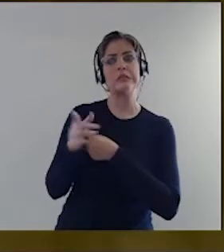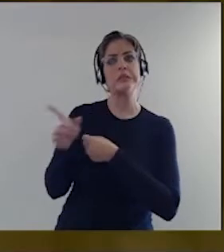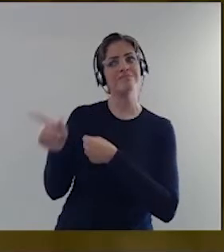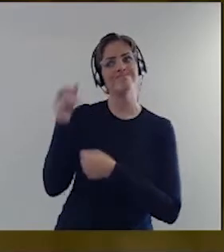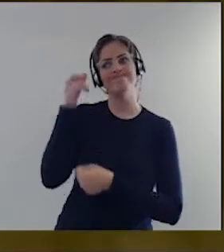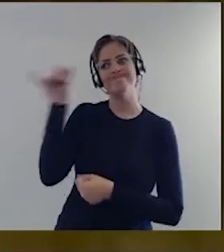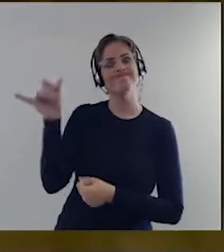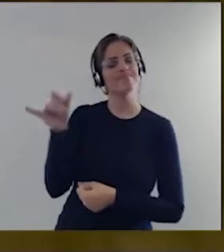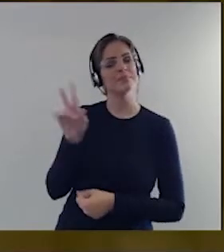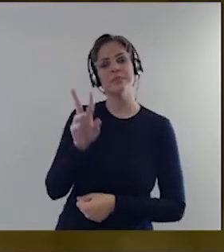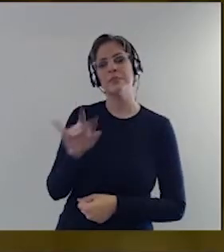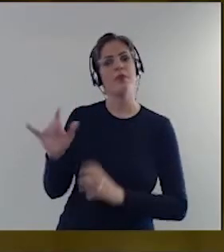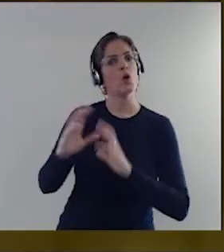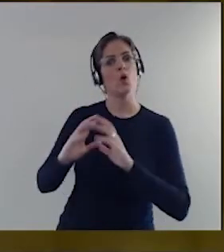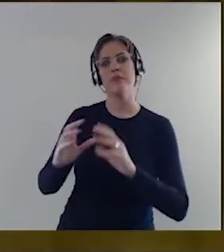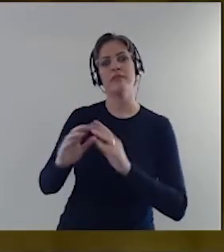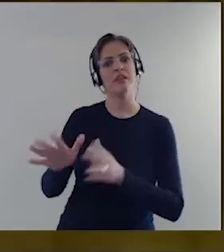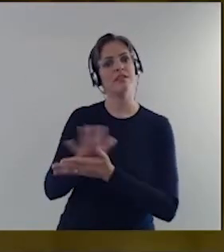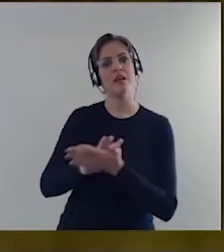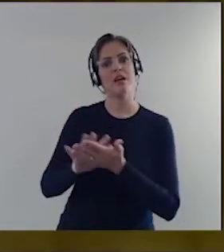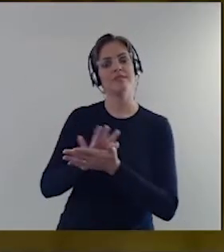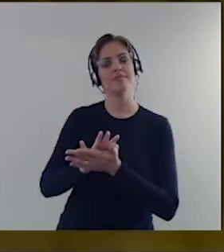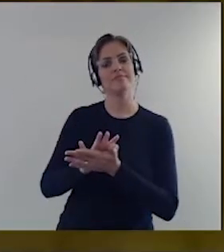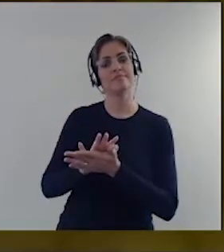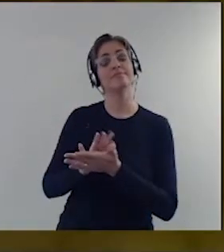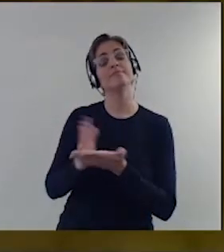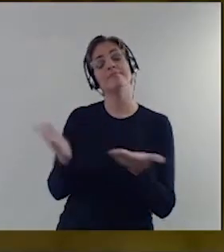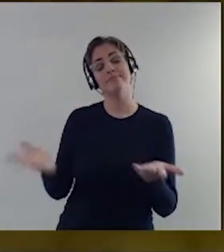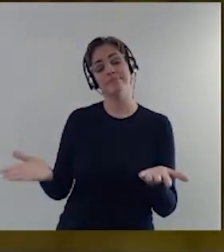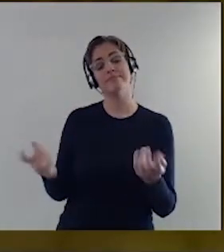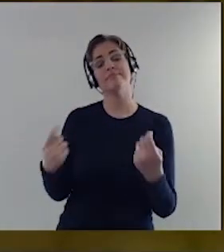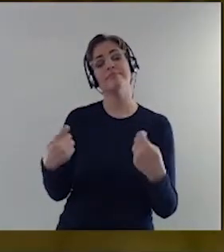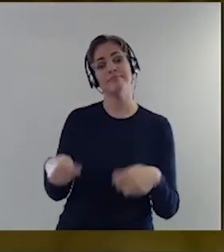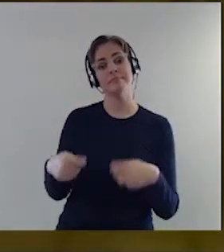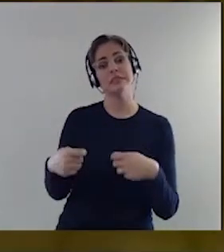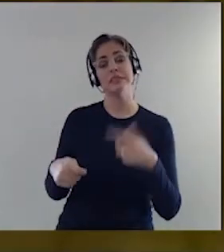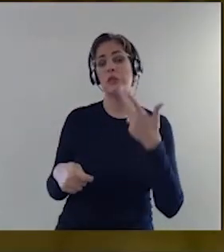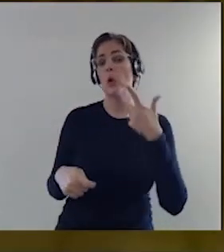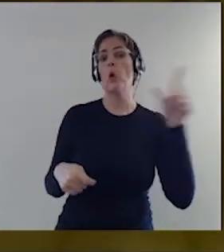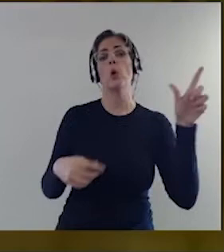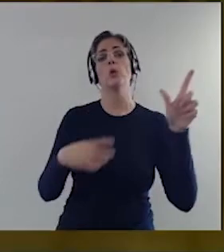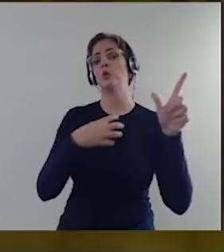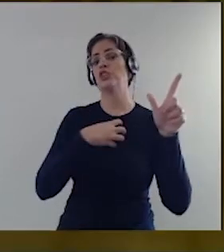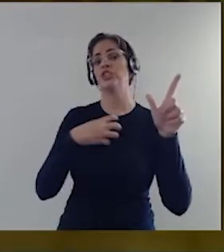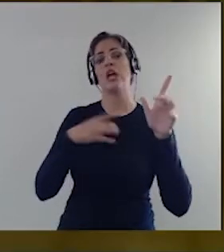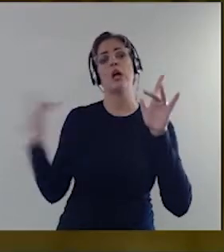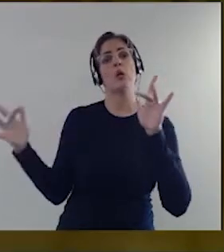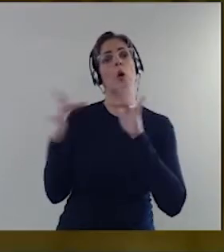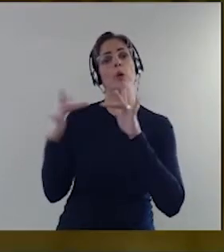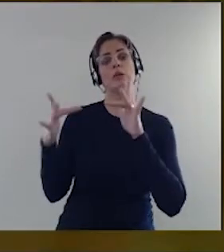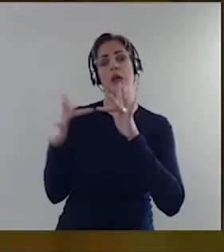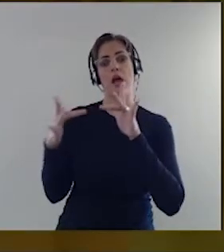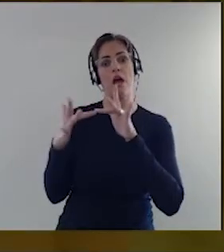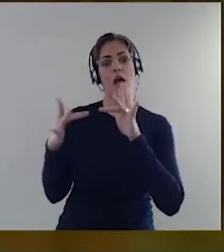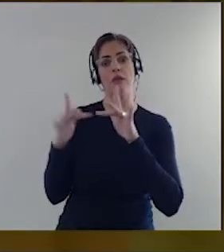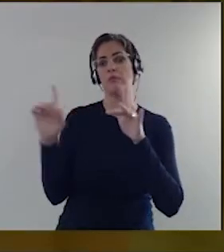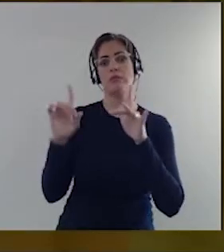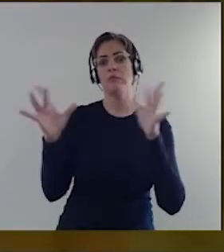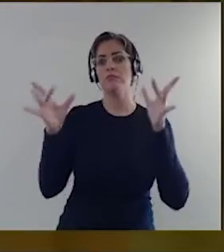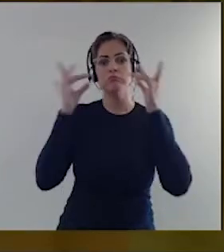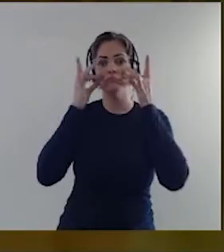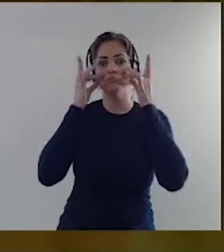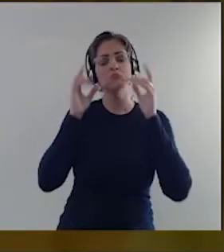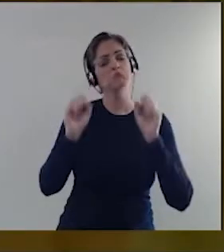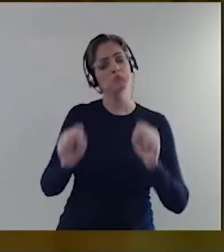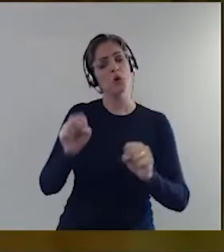a doença e garantindo que este convívio acontecesse de alguma outra maneira. E a tecnologia